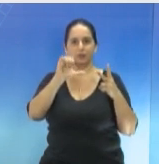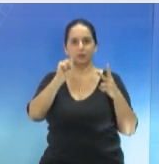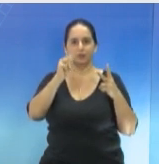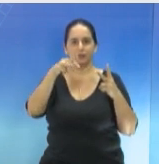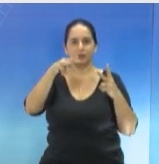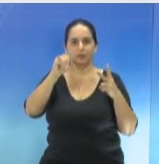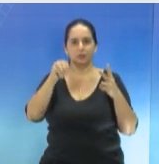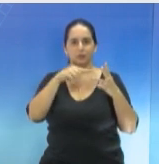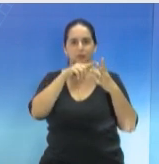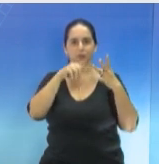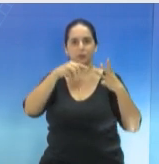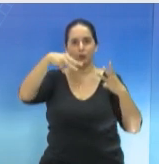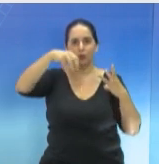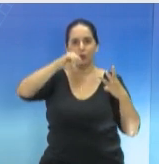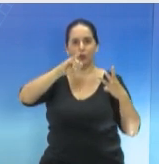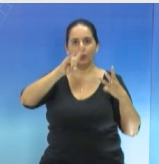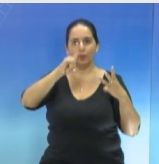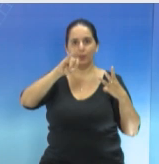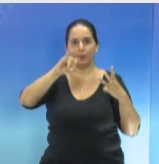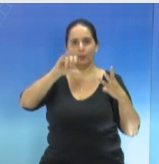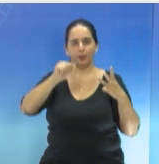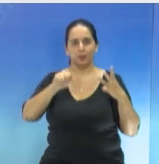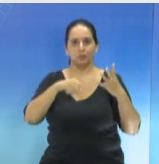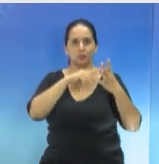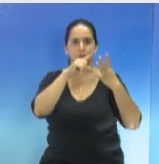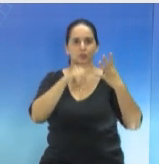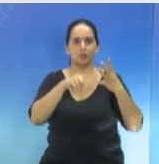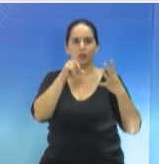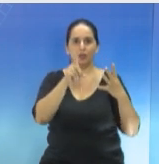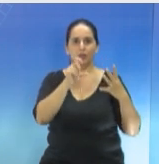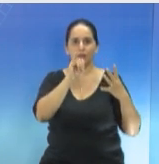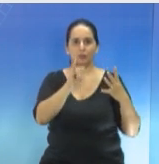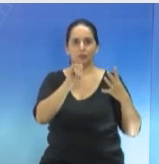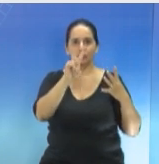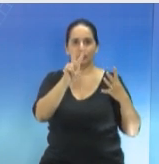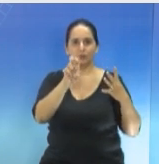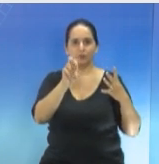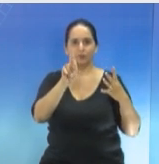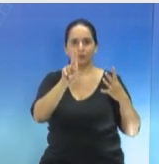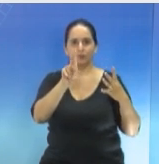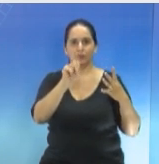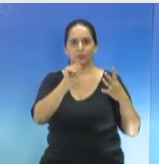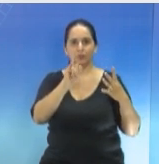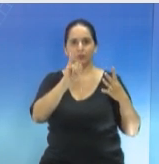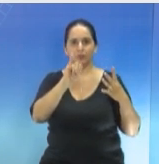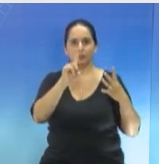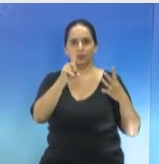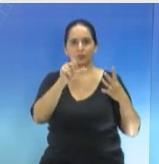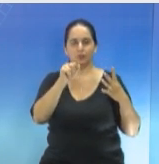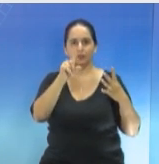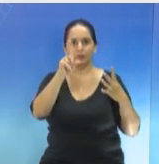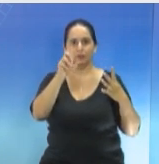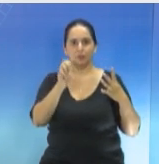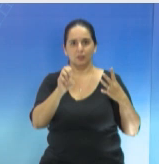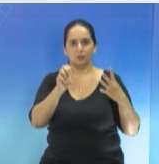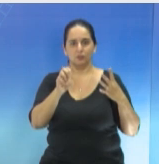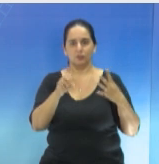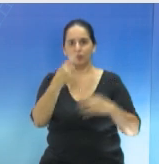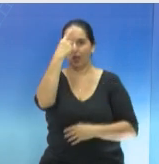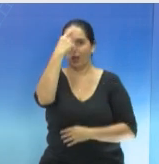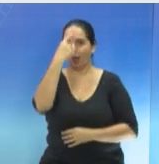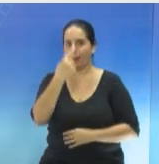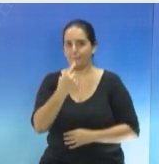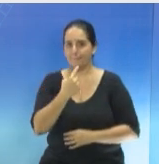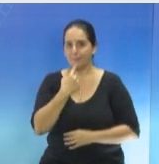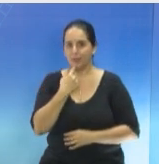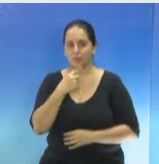diversidade. Observe também a fonte, a referência onde foi tirado. É a imagem da negra e do negro em produtos de beleza